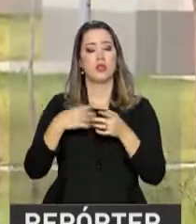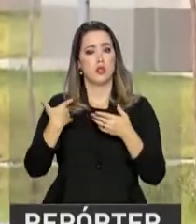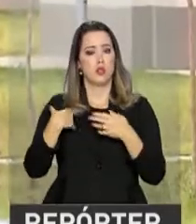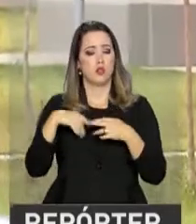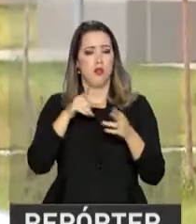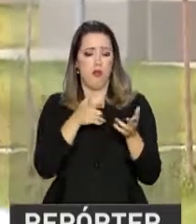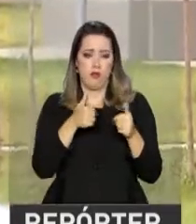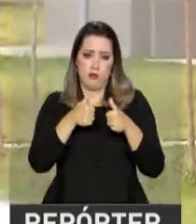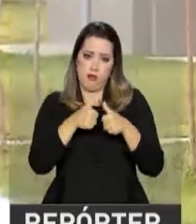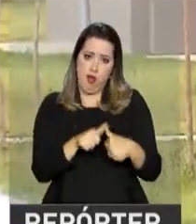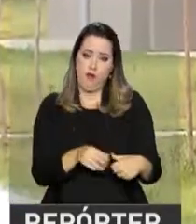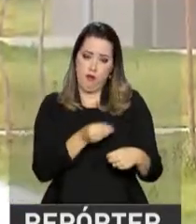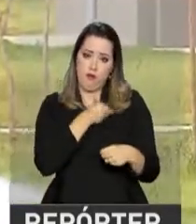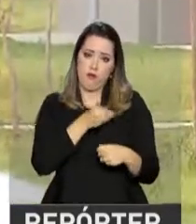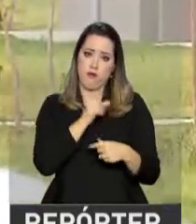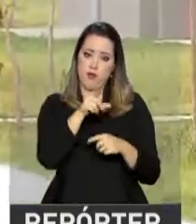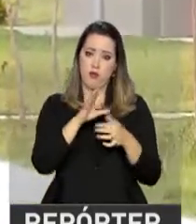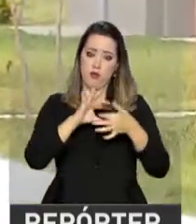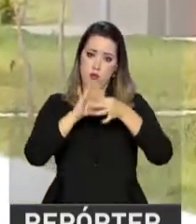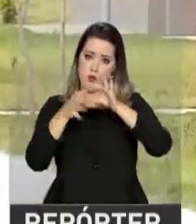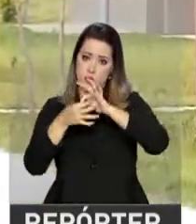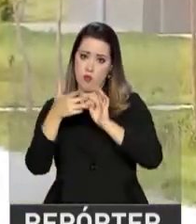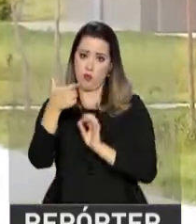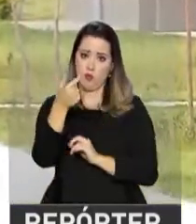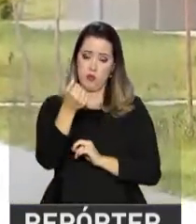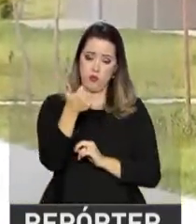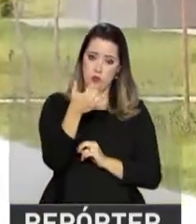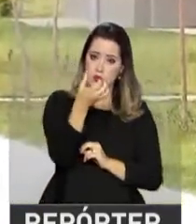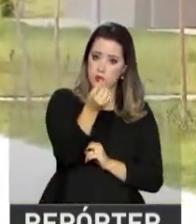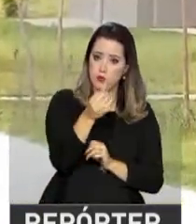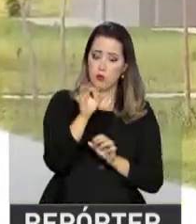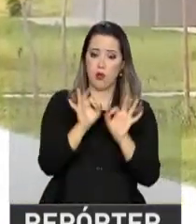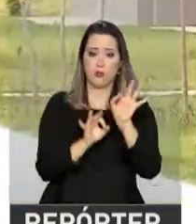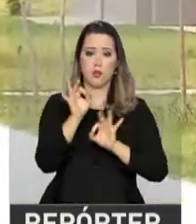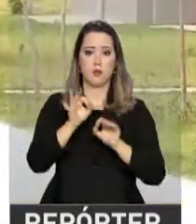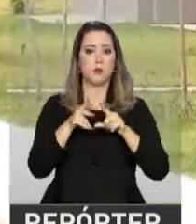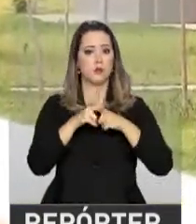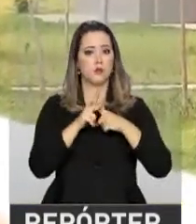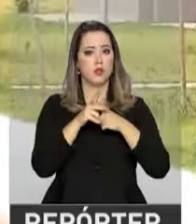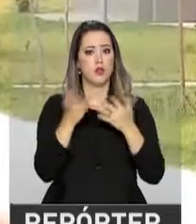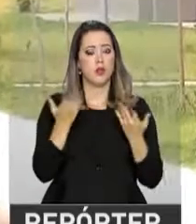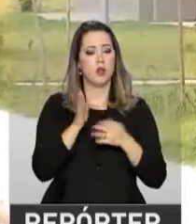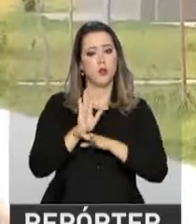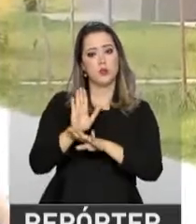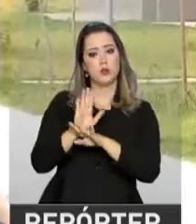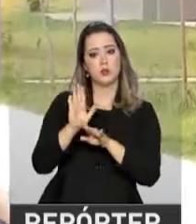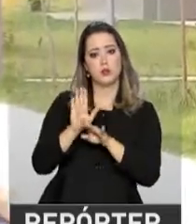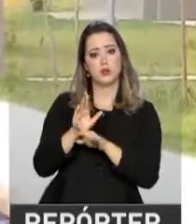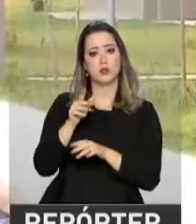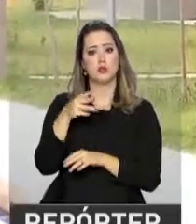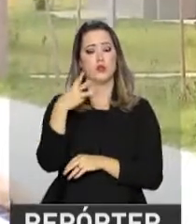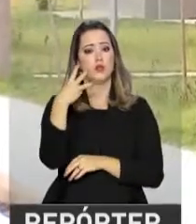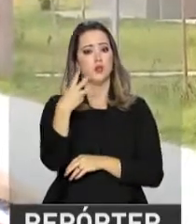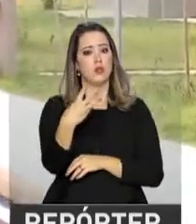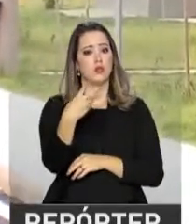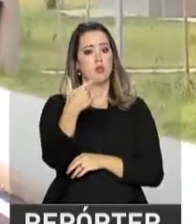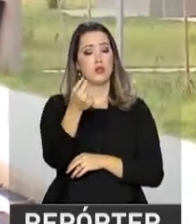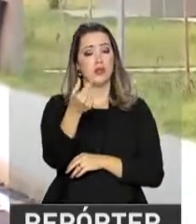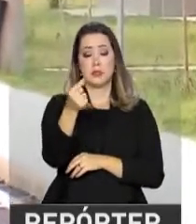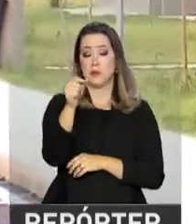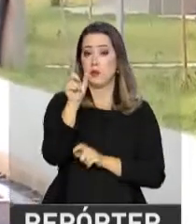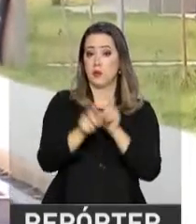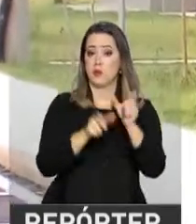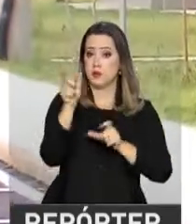de 2016 os imóveis foram reformados e agora vão beneficiar cerca de 3200